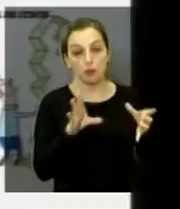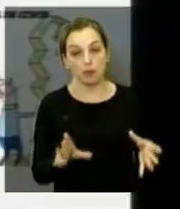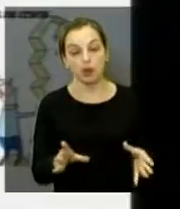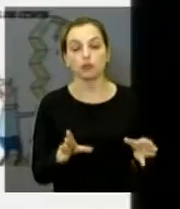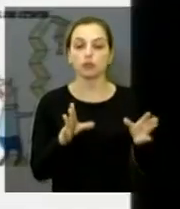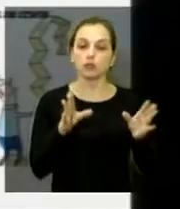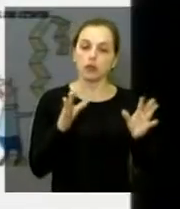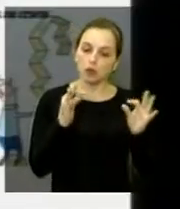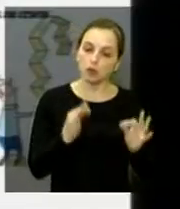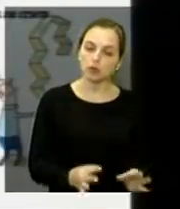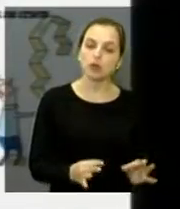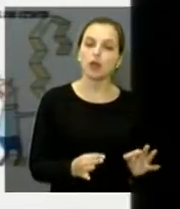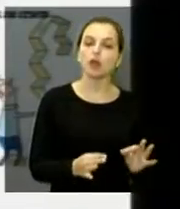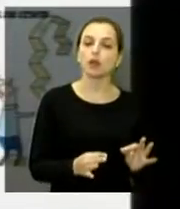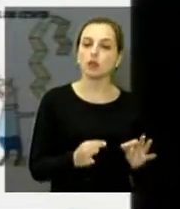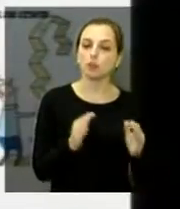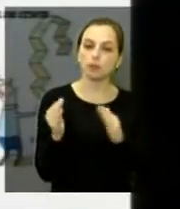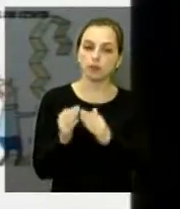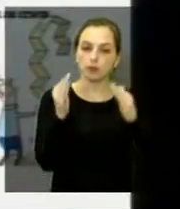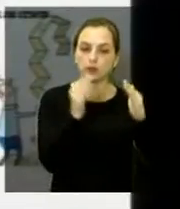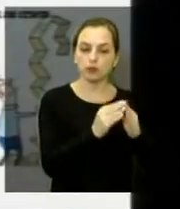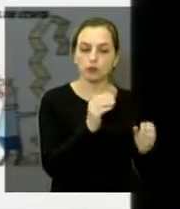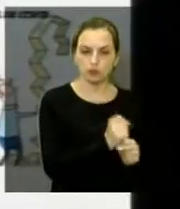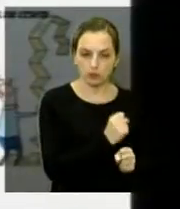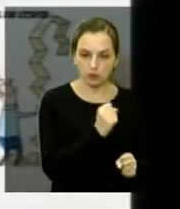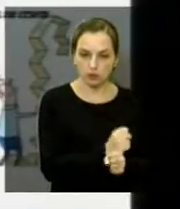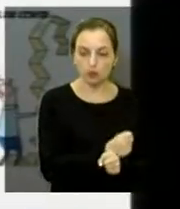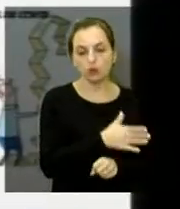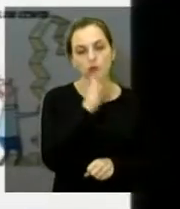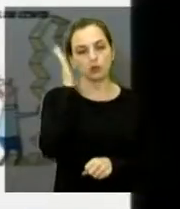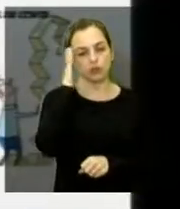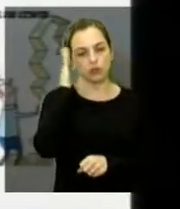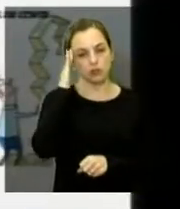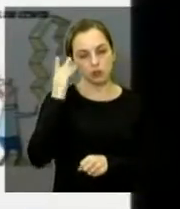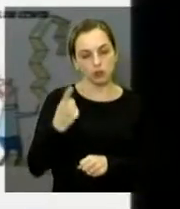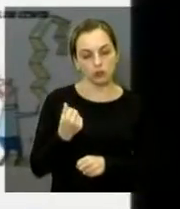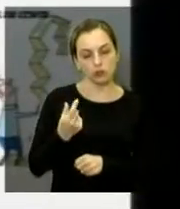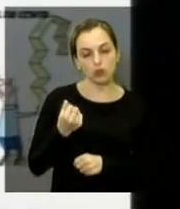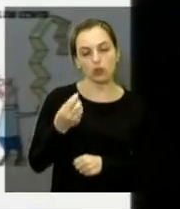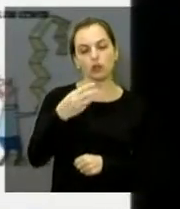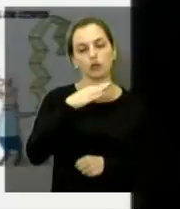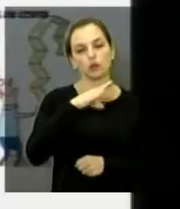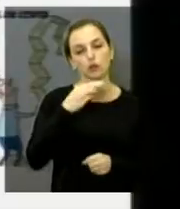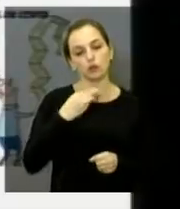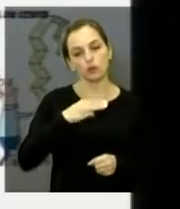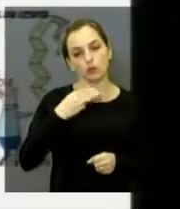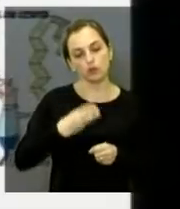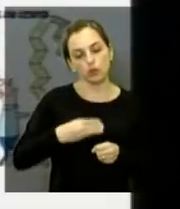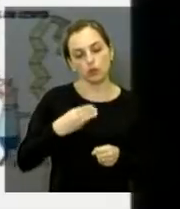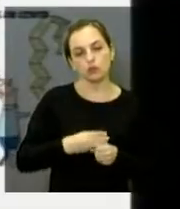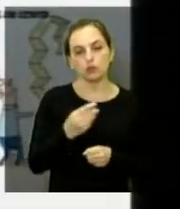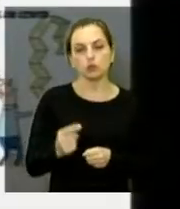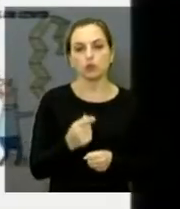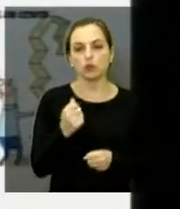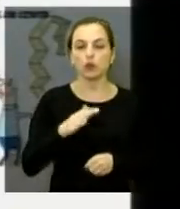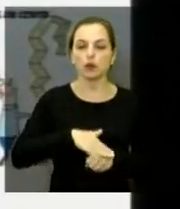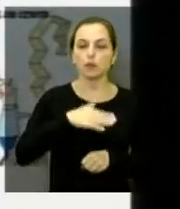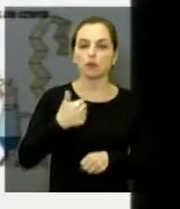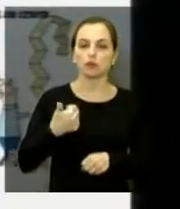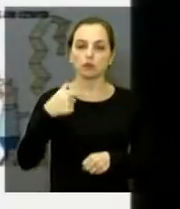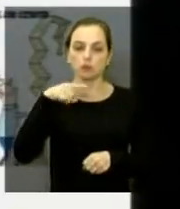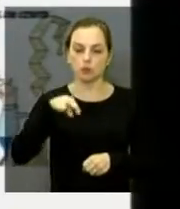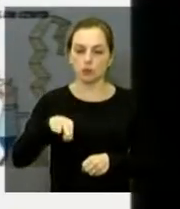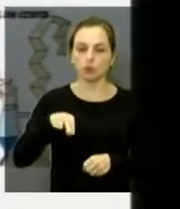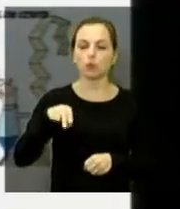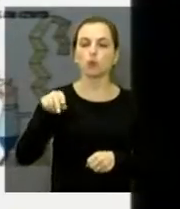que o empreendimento seja feito. A gente sabe que é um ganho muito grande para o município, mais de 2.000 casas naquela região, mas tem que